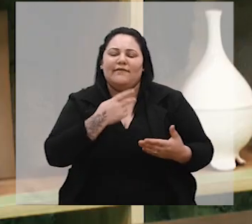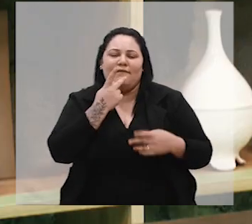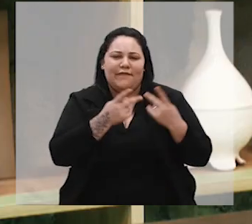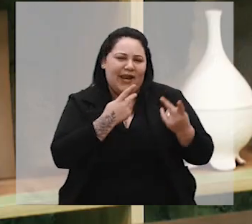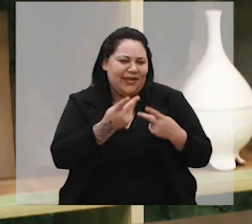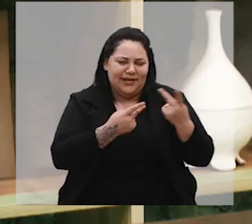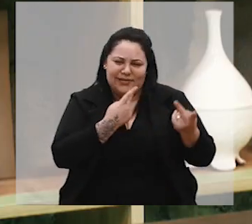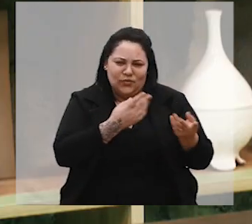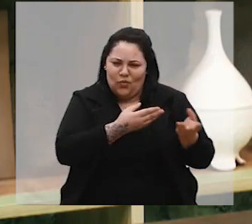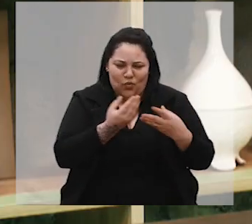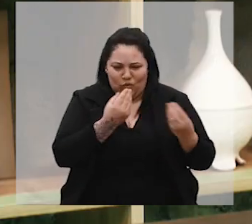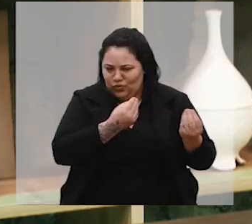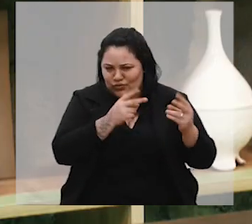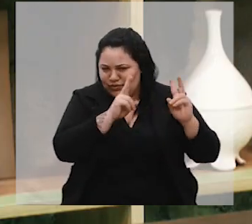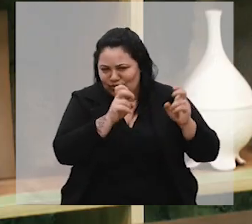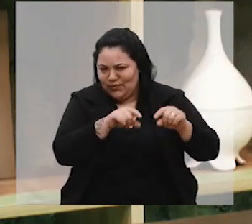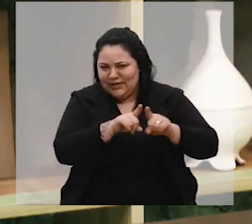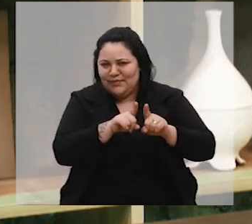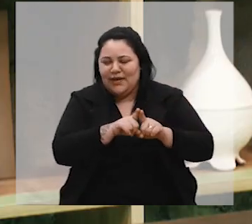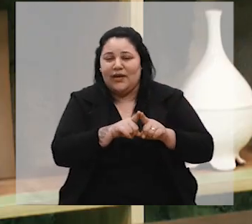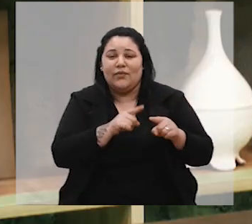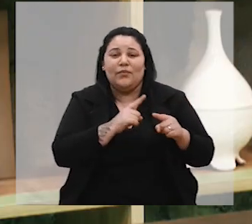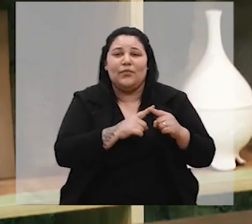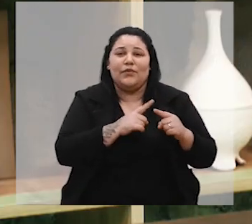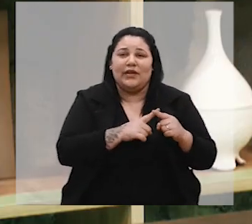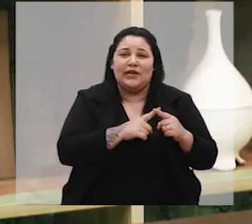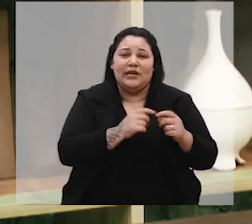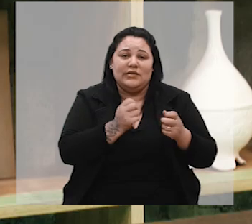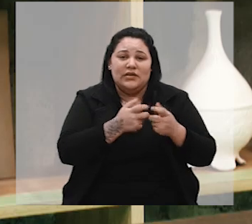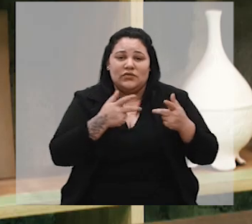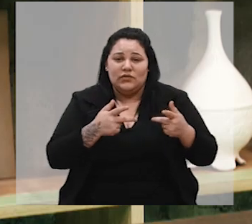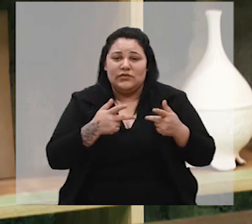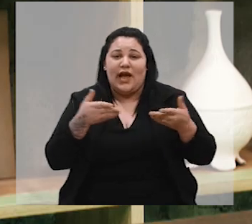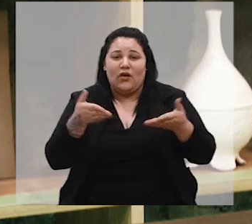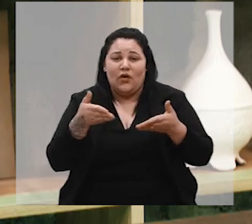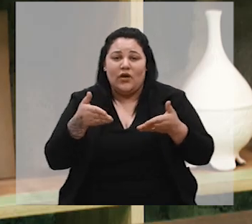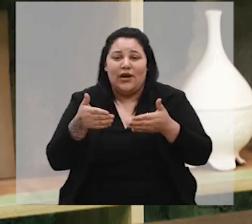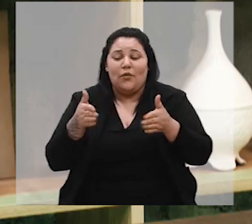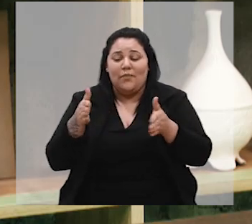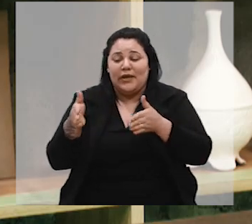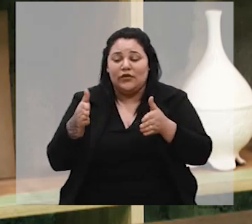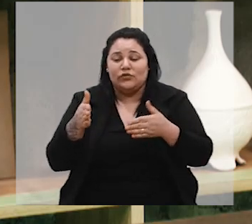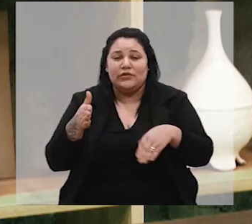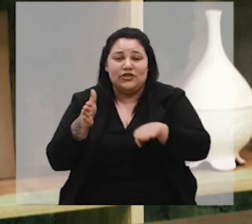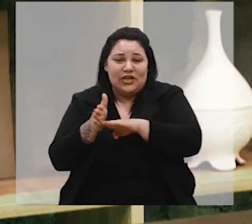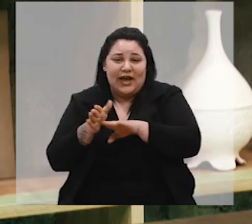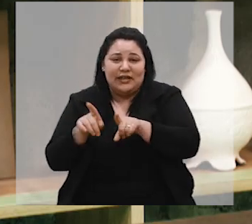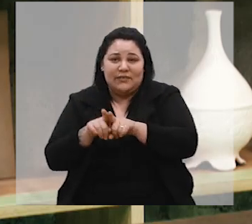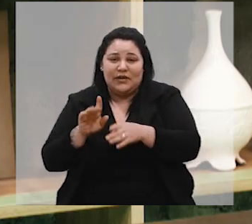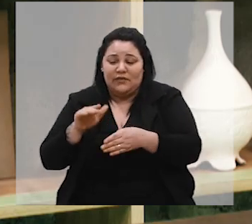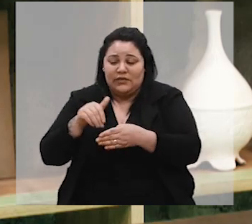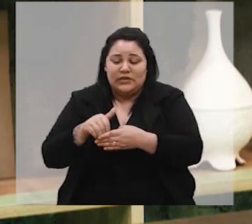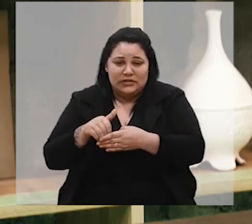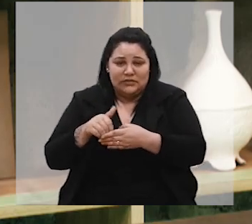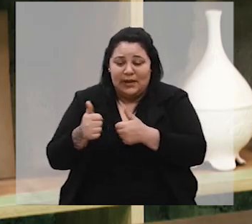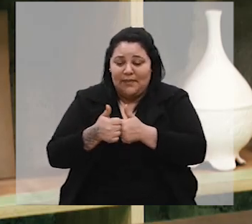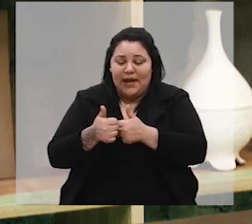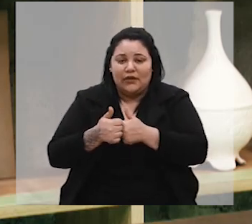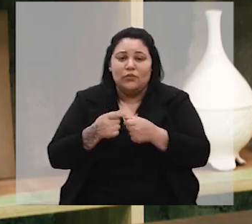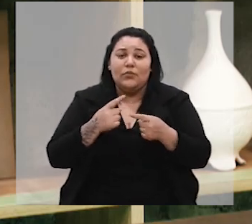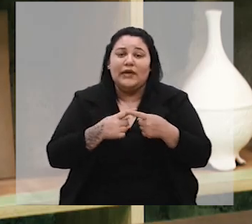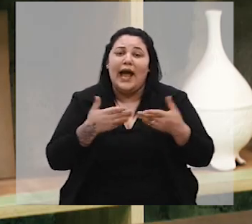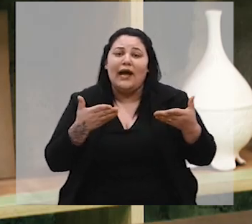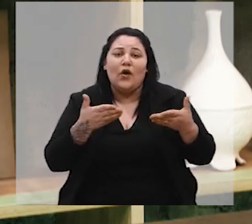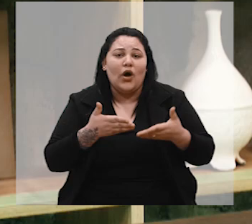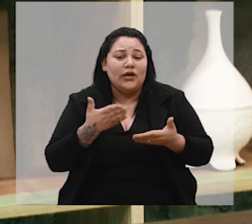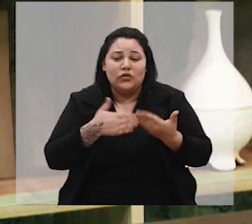isso, né? Porque com esse advento que a gente tem do boom dos grupos, de que todo mundo é fonte, todo mundo com o celular na